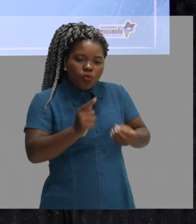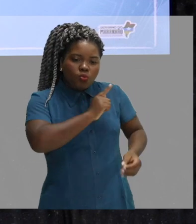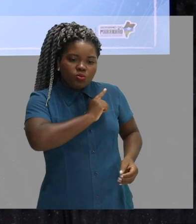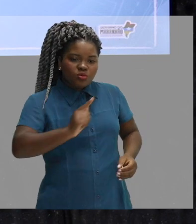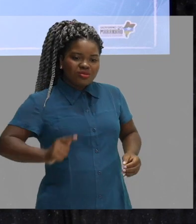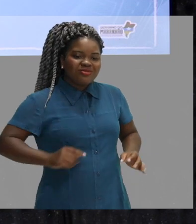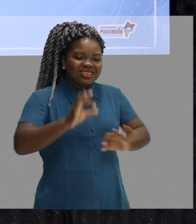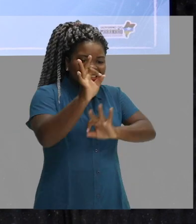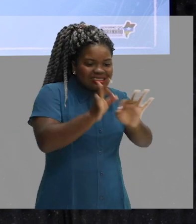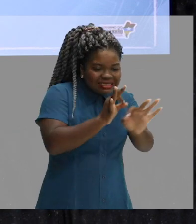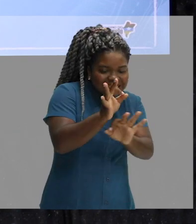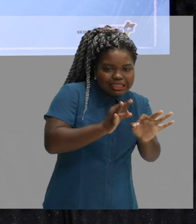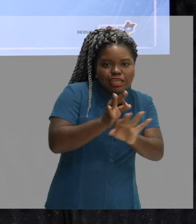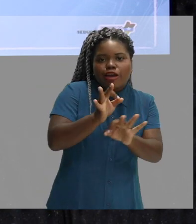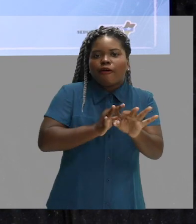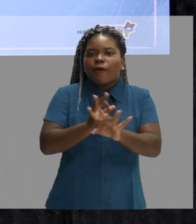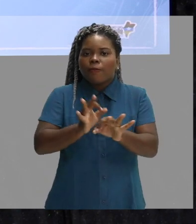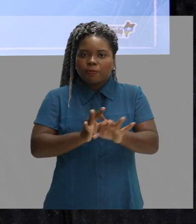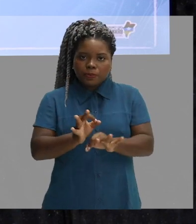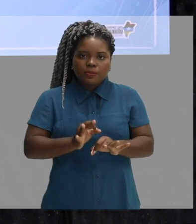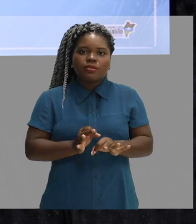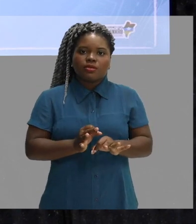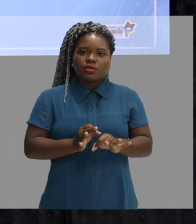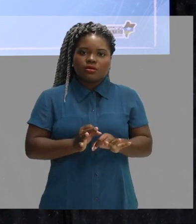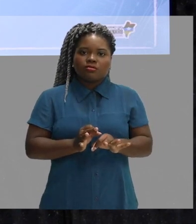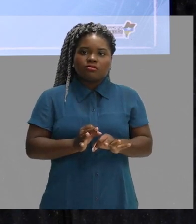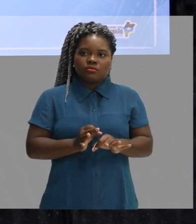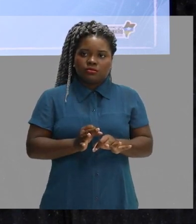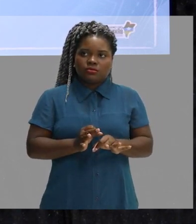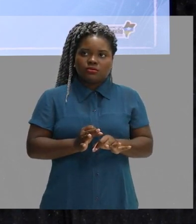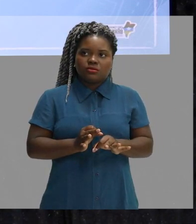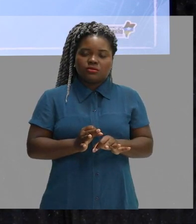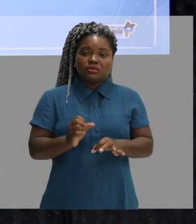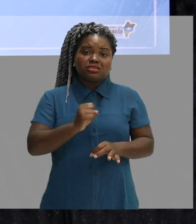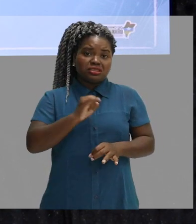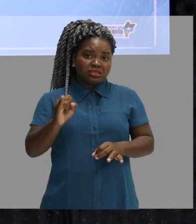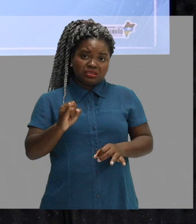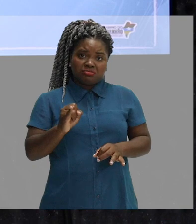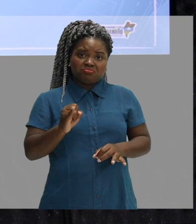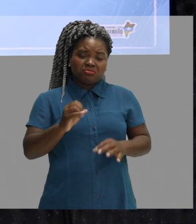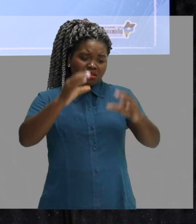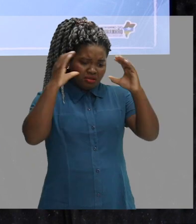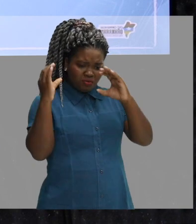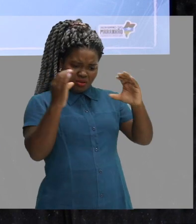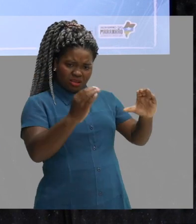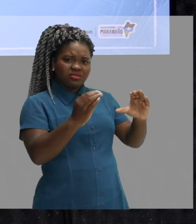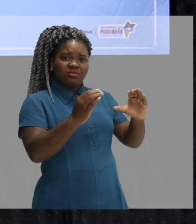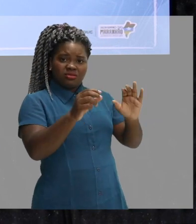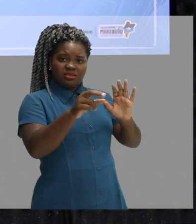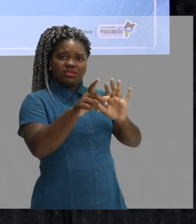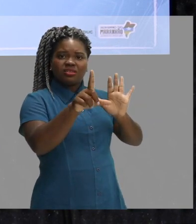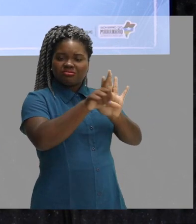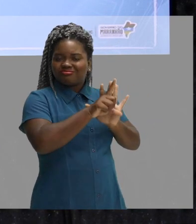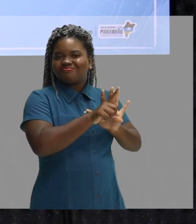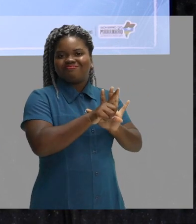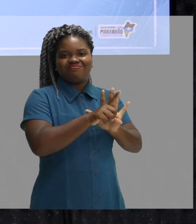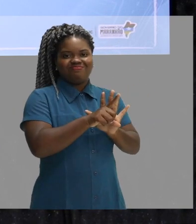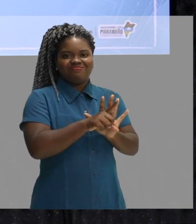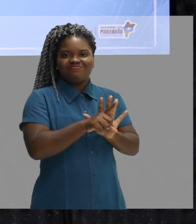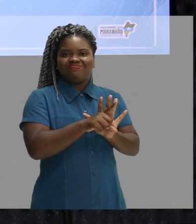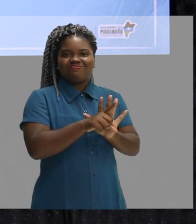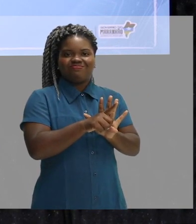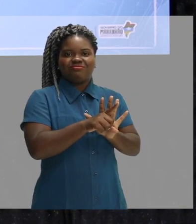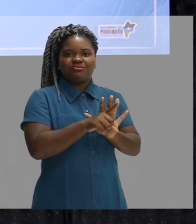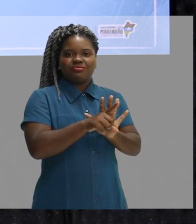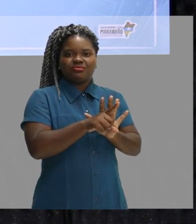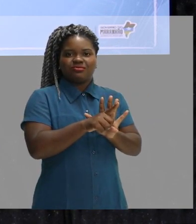deve governar. E se ele descumprir as leis, ele pode ser submetido a julgamento. Entendeu? Então a lei está